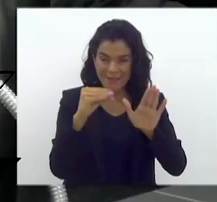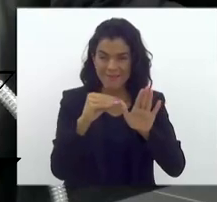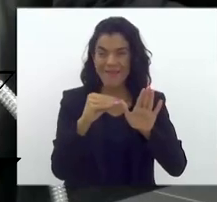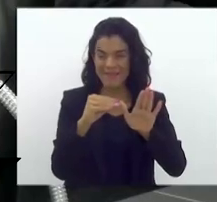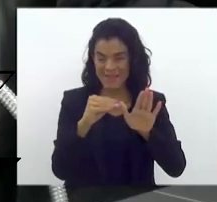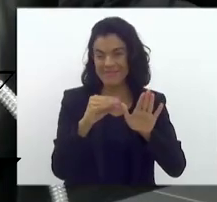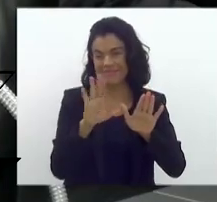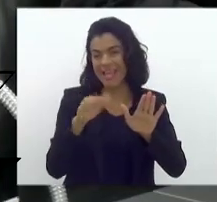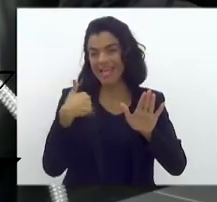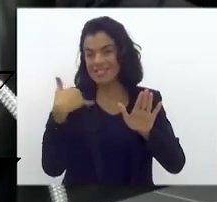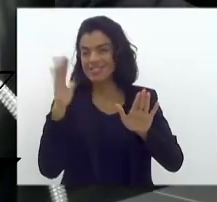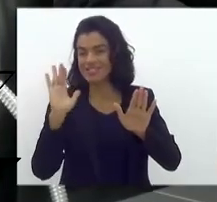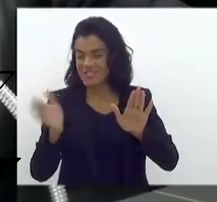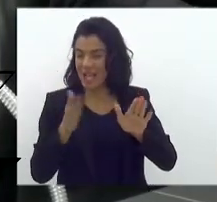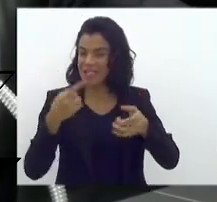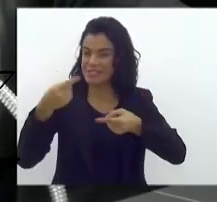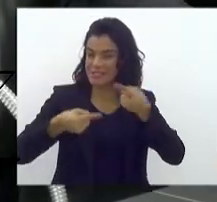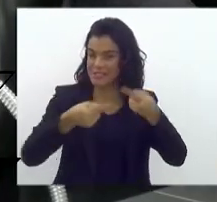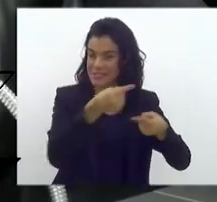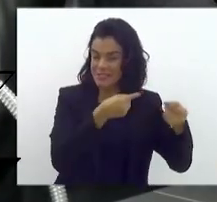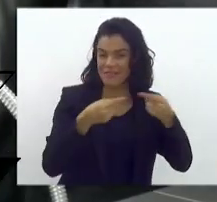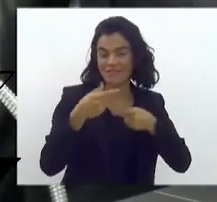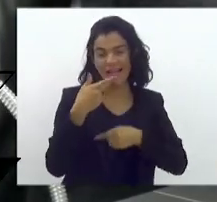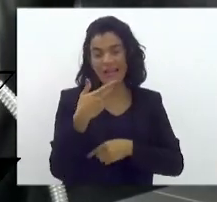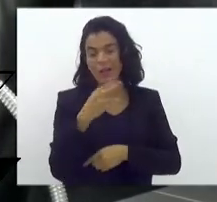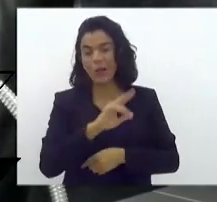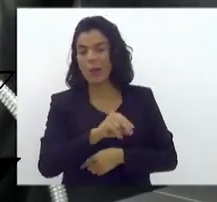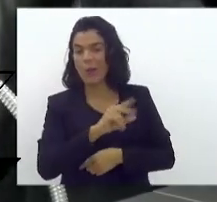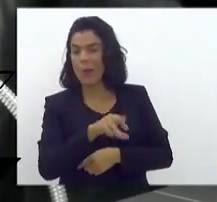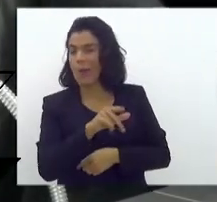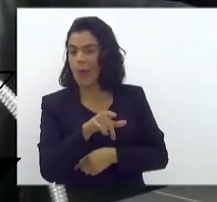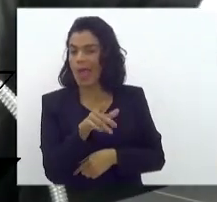foi parâmetro nosso aqui, dizendo que não se trata